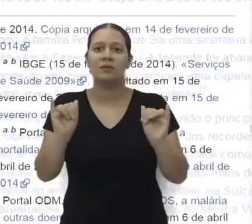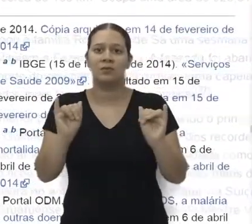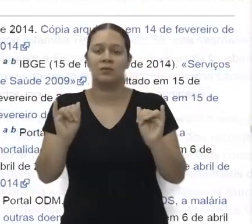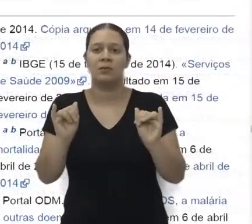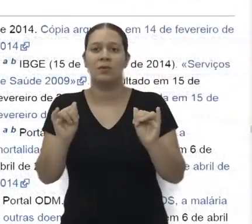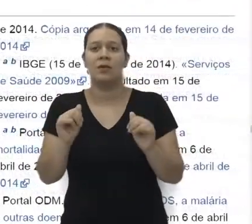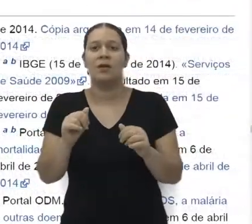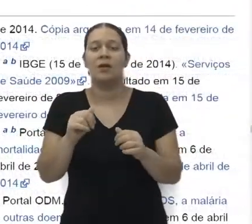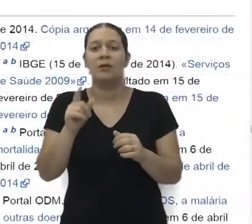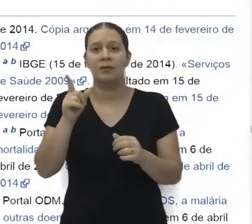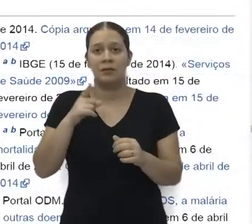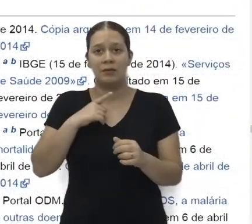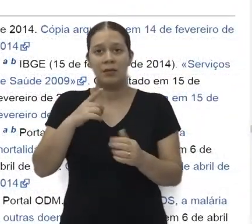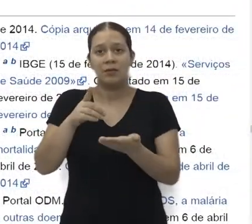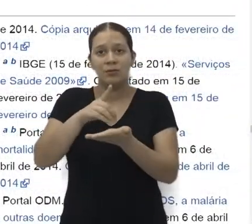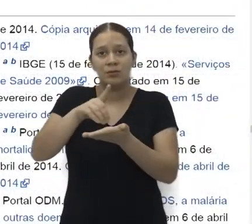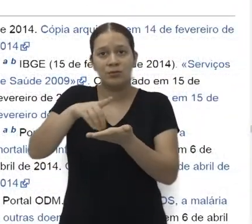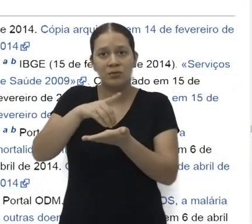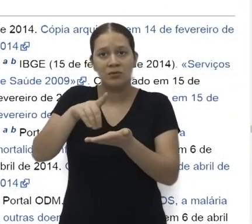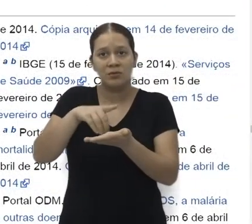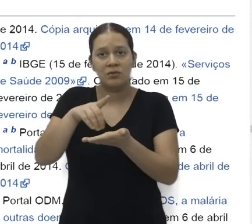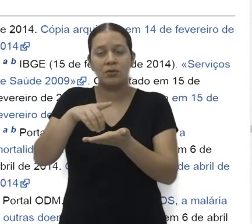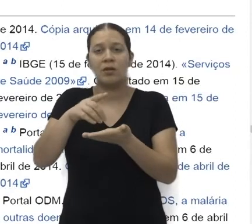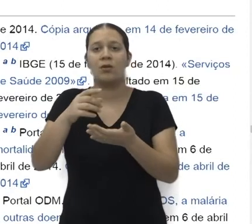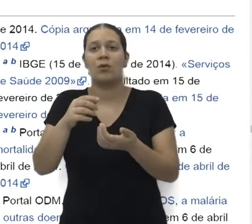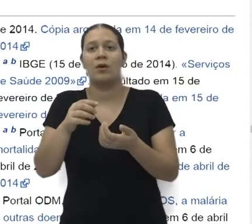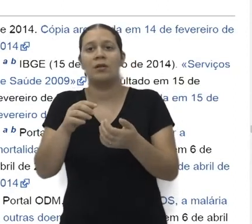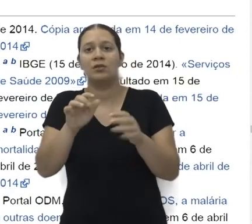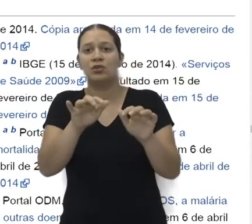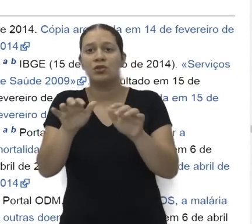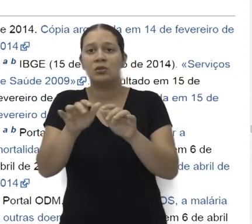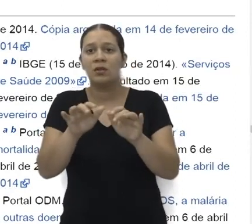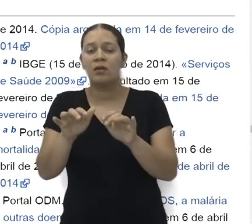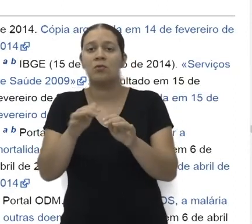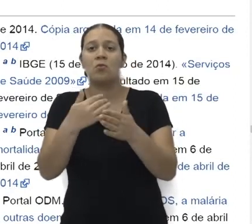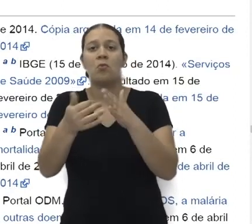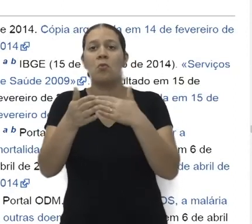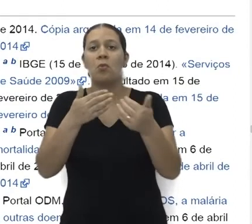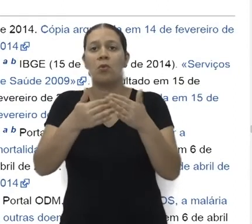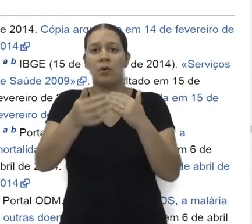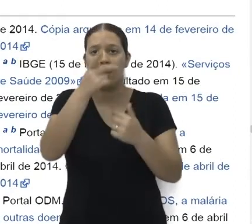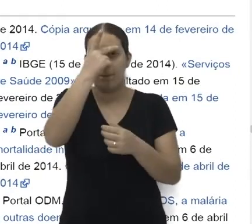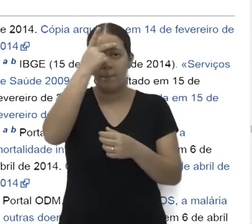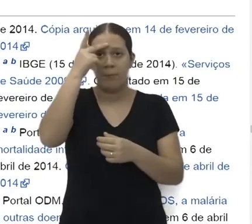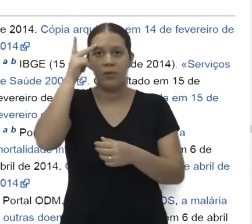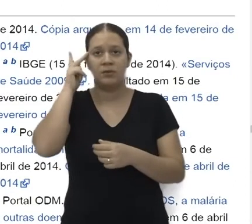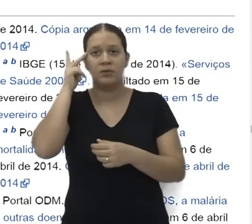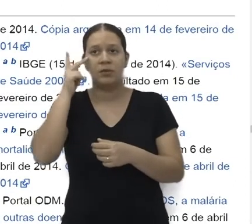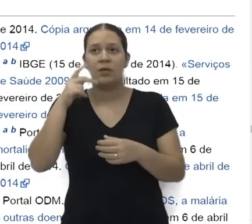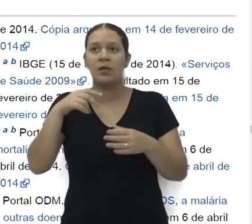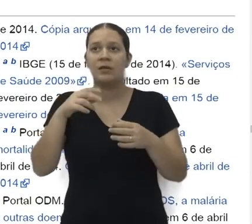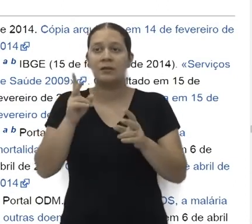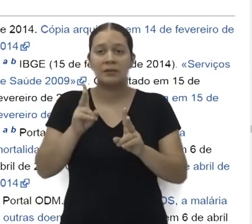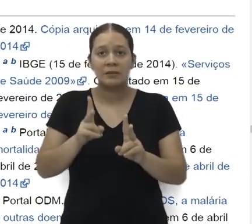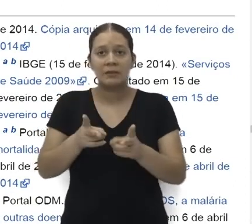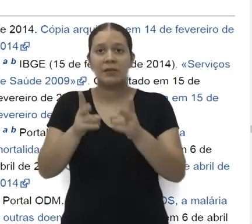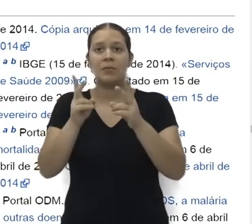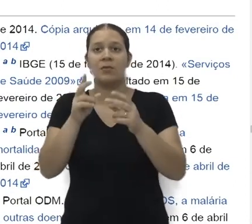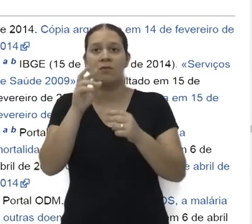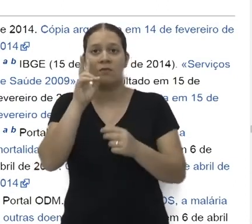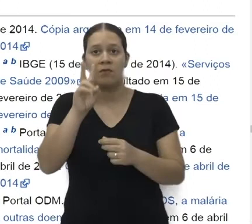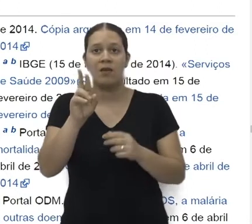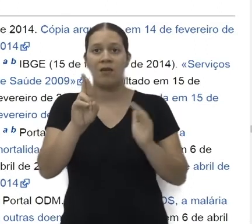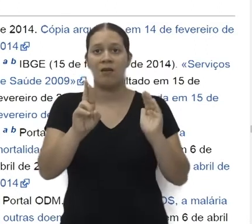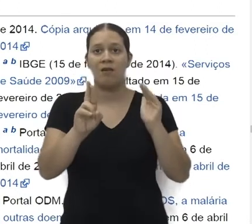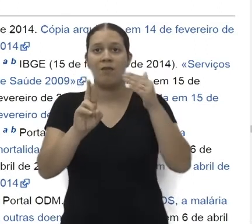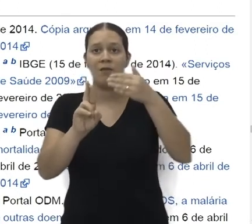trata de uma enciclopédia editável por qualquer pessoa que queira contribuir. Por isso, o ideal é sempre chegar